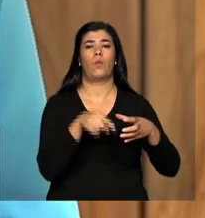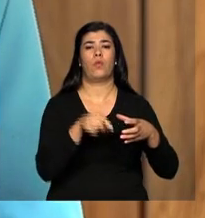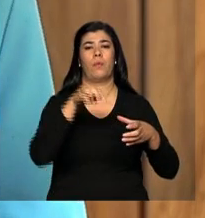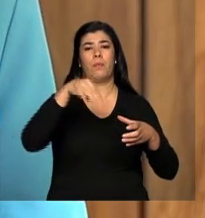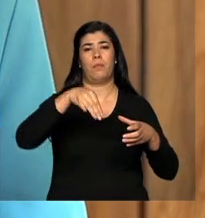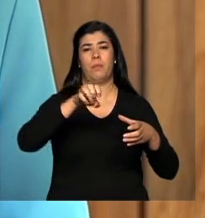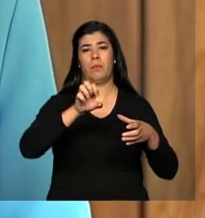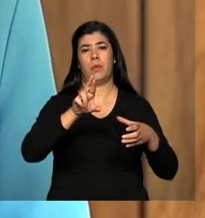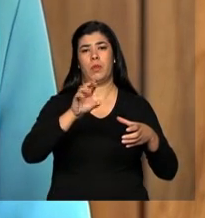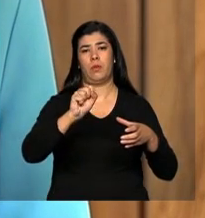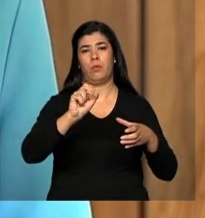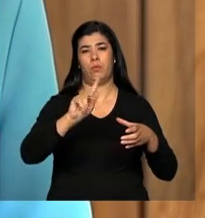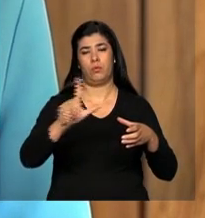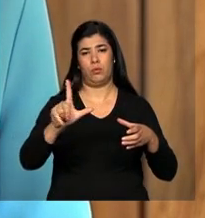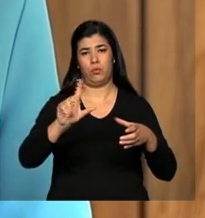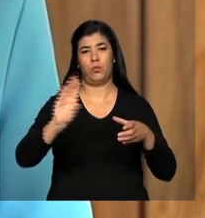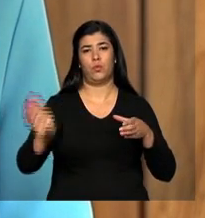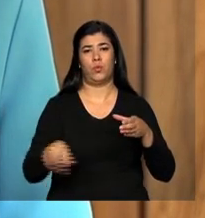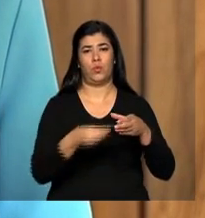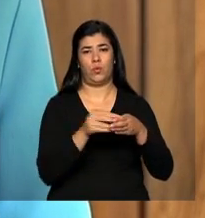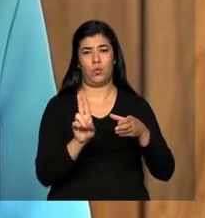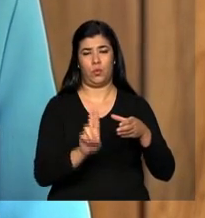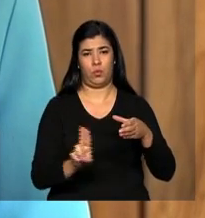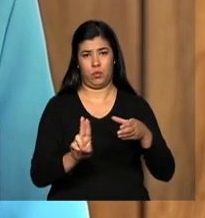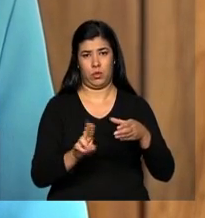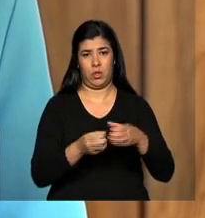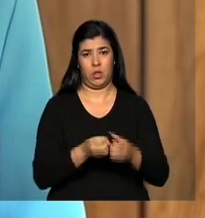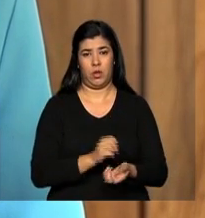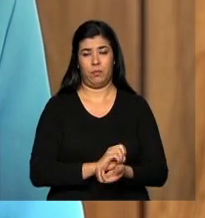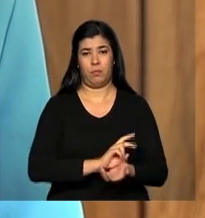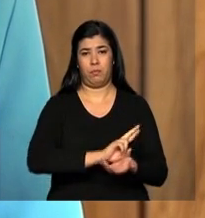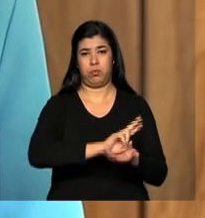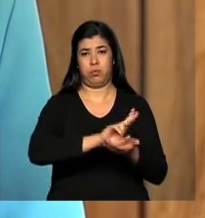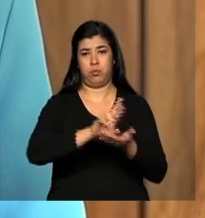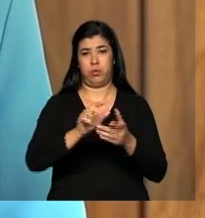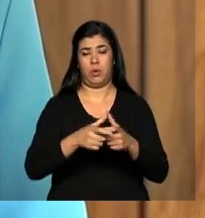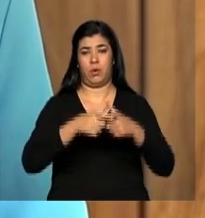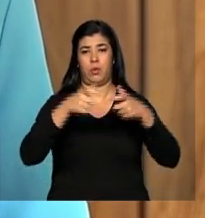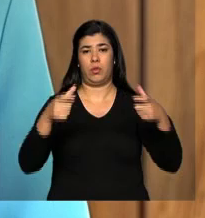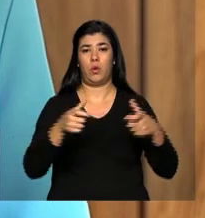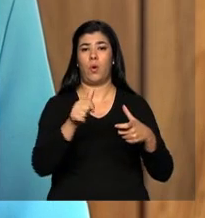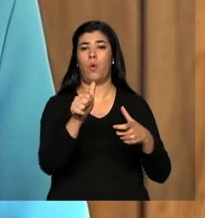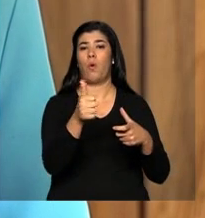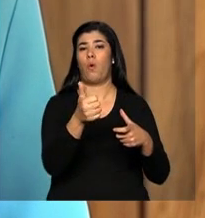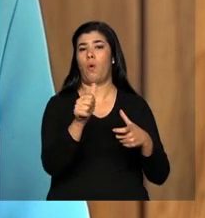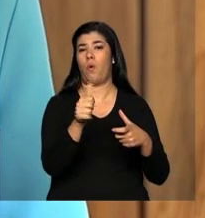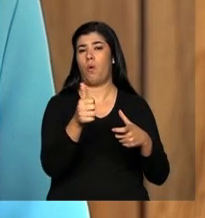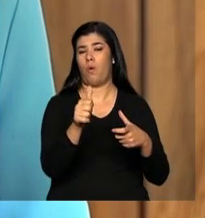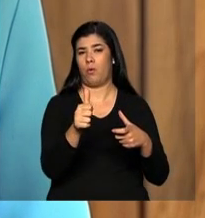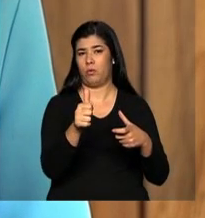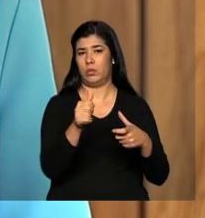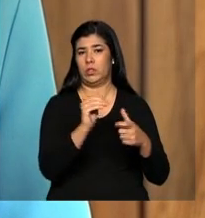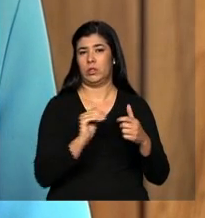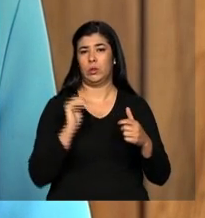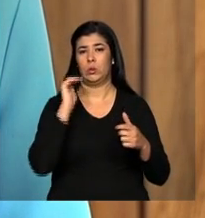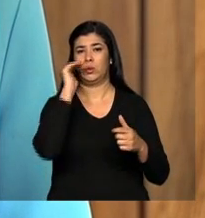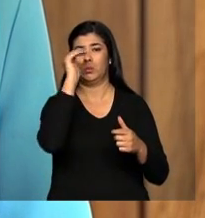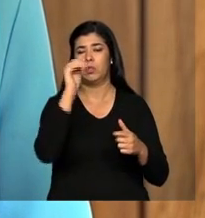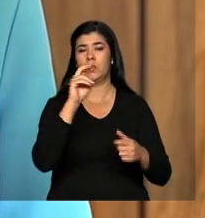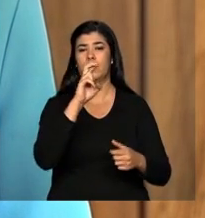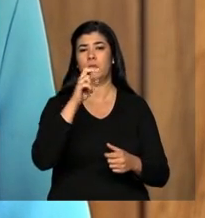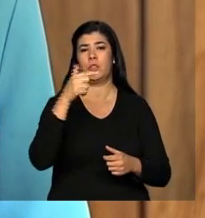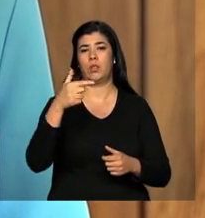interno multiplicou-se por 11. Passamos a quase 52 bilhões de dólares